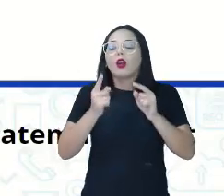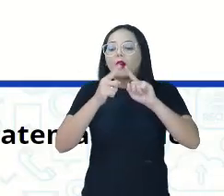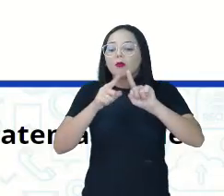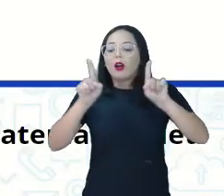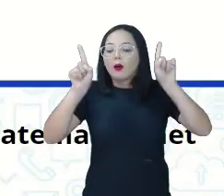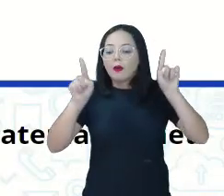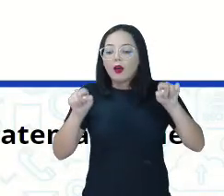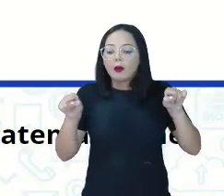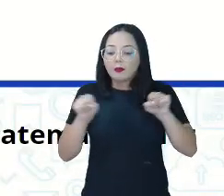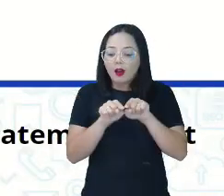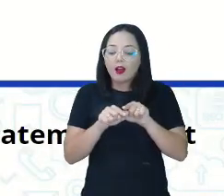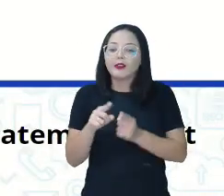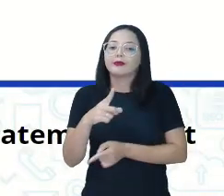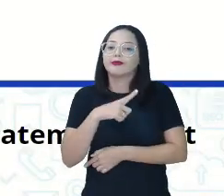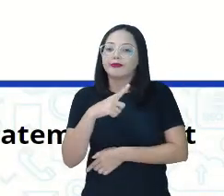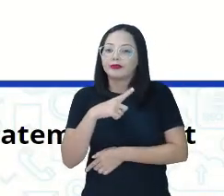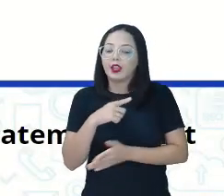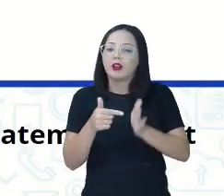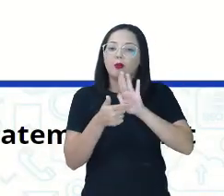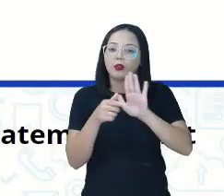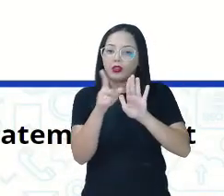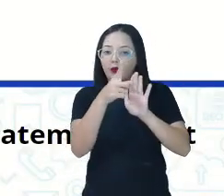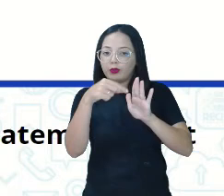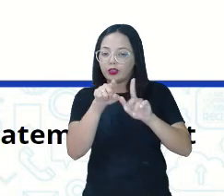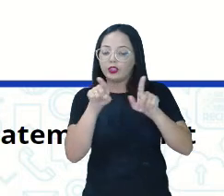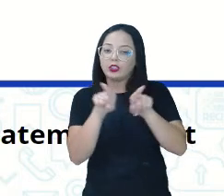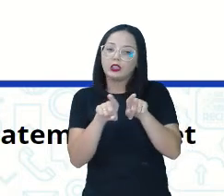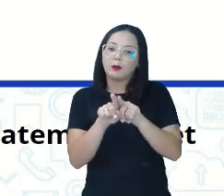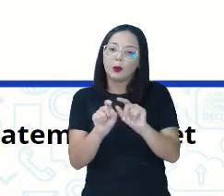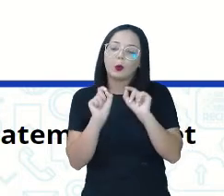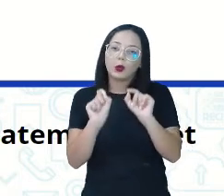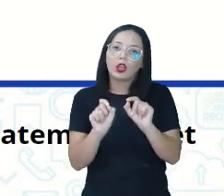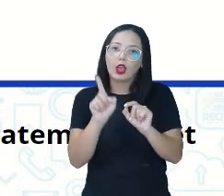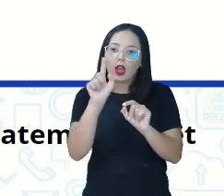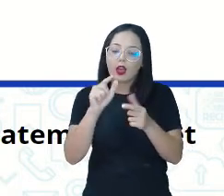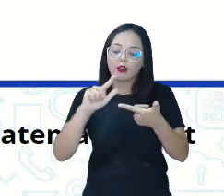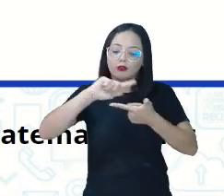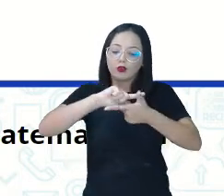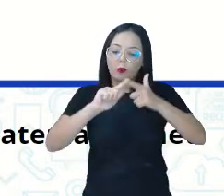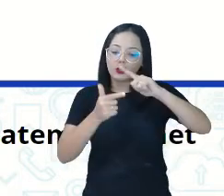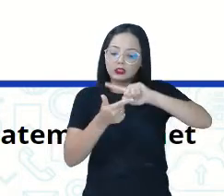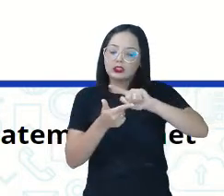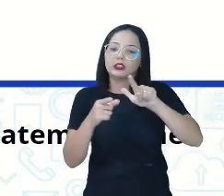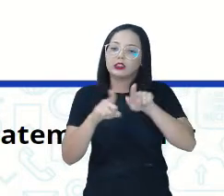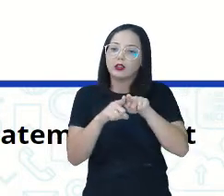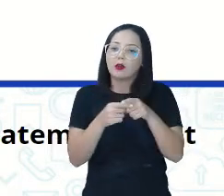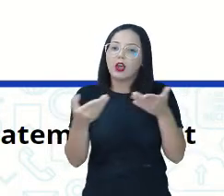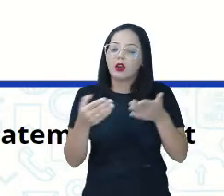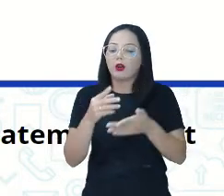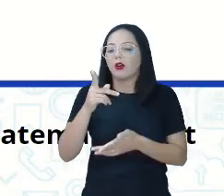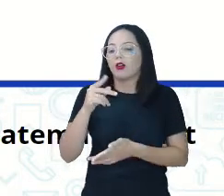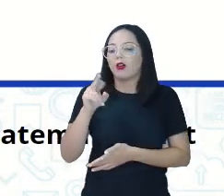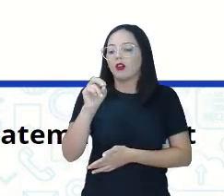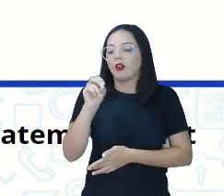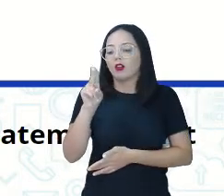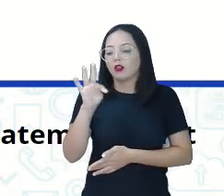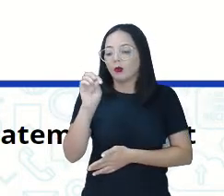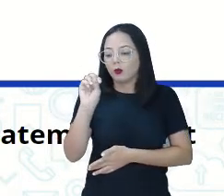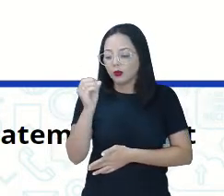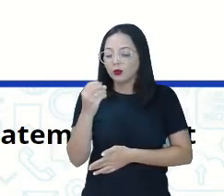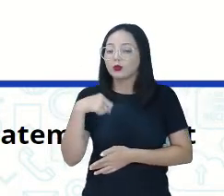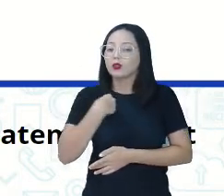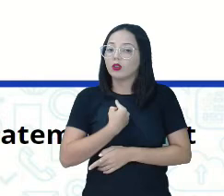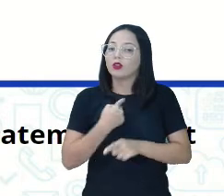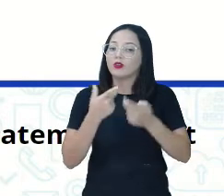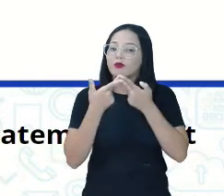dois termos, tá? Mostrando também a questão aí geométrica desse produto notável, que vamos falar